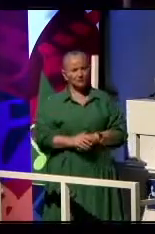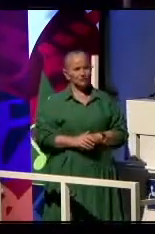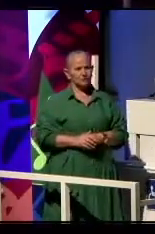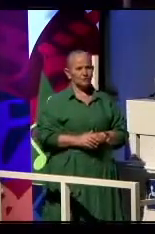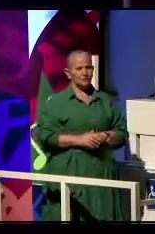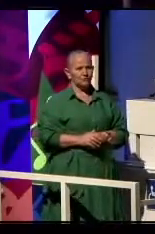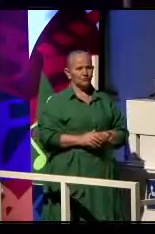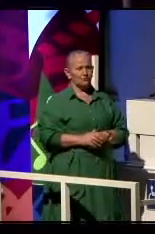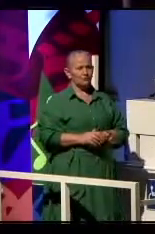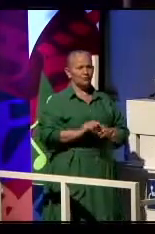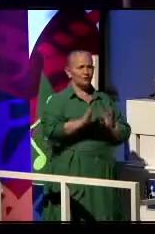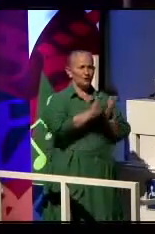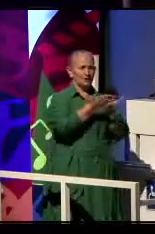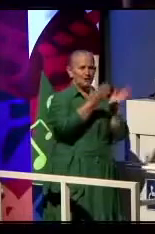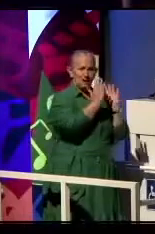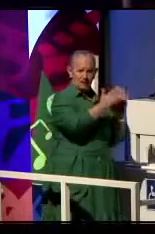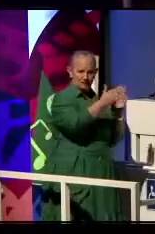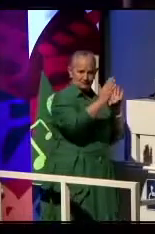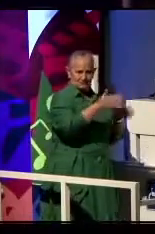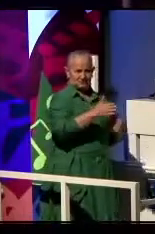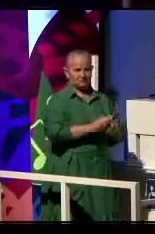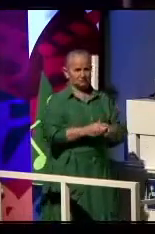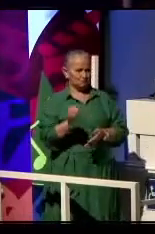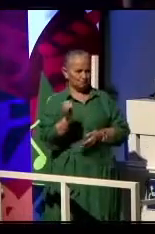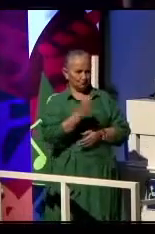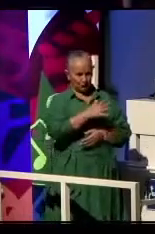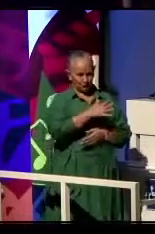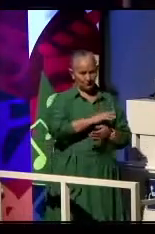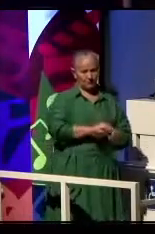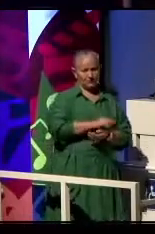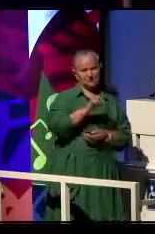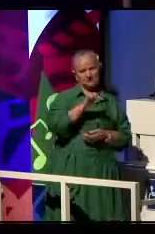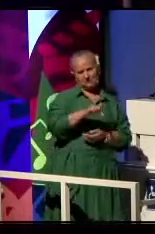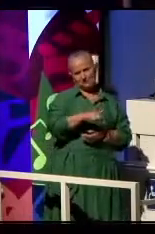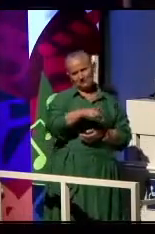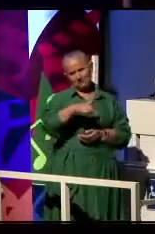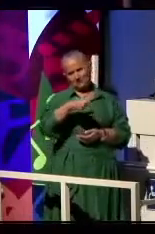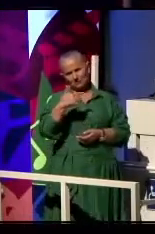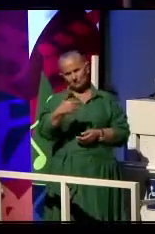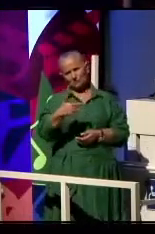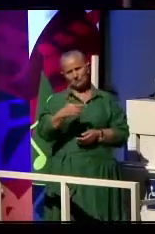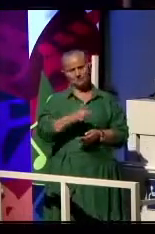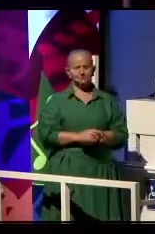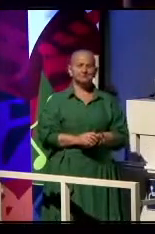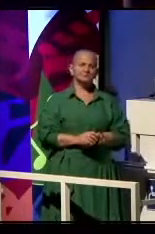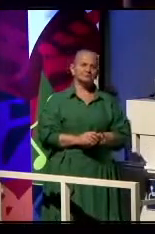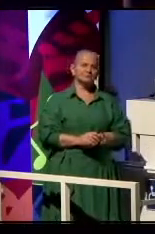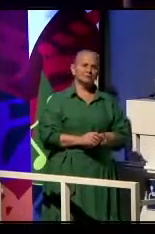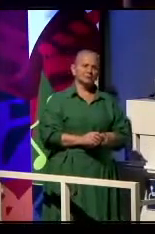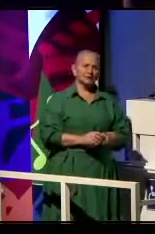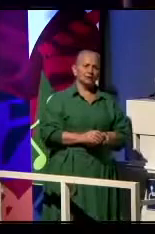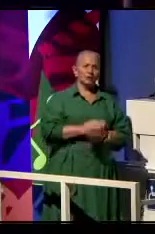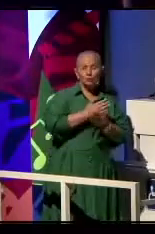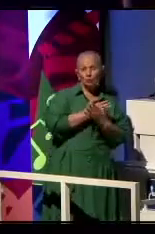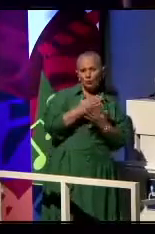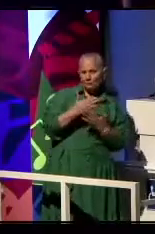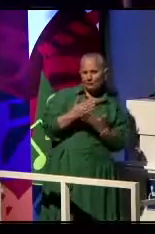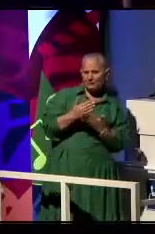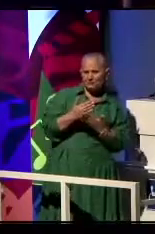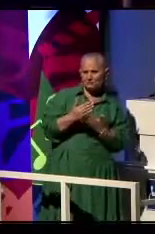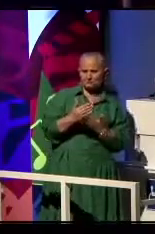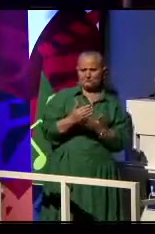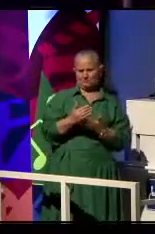de 1972, exatamente há 50 anos. No início, houve um estranhamento, porque